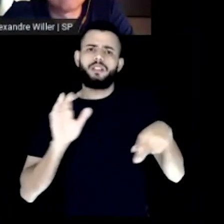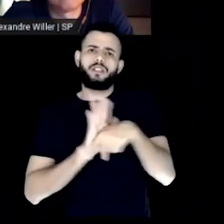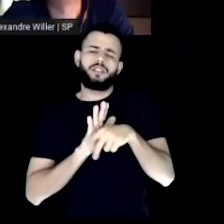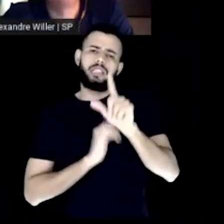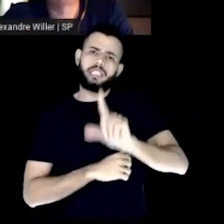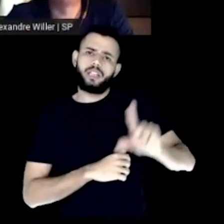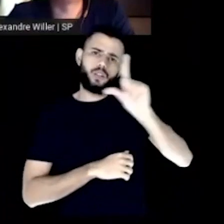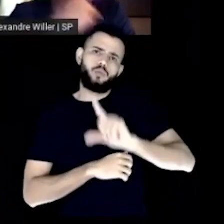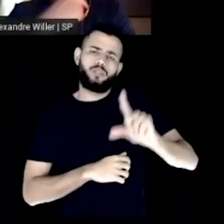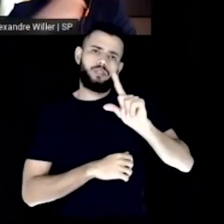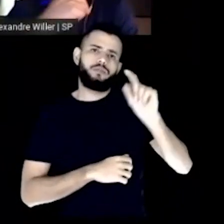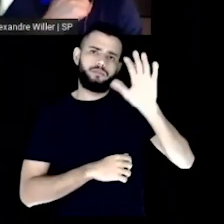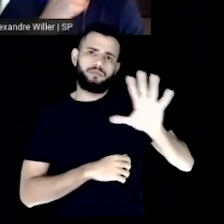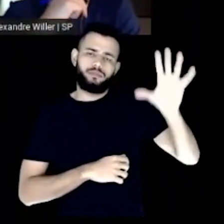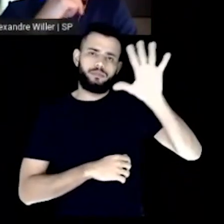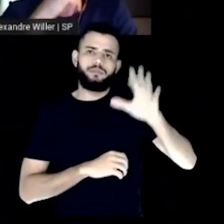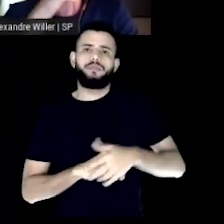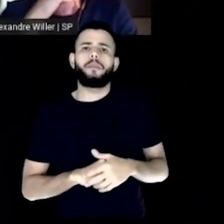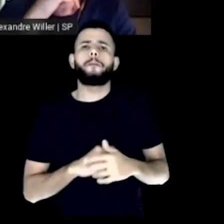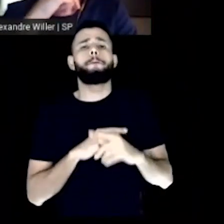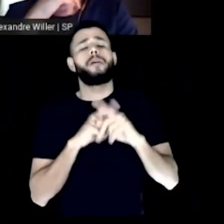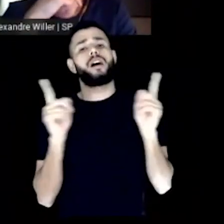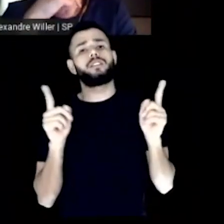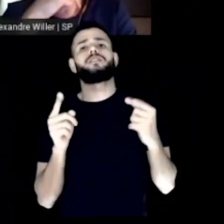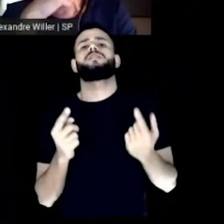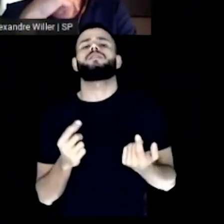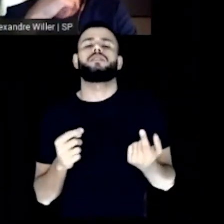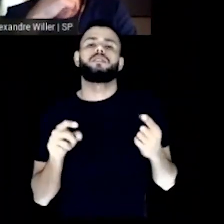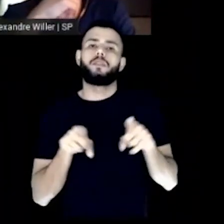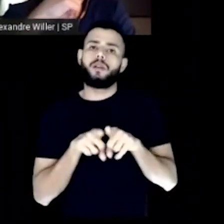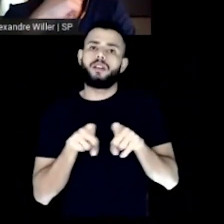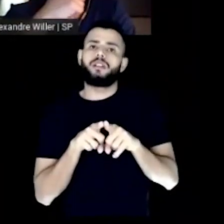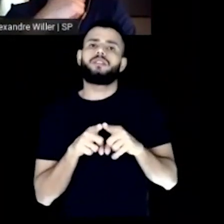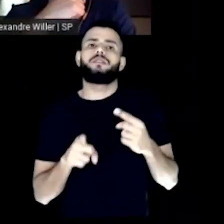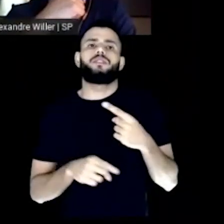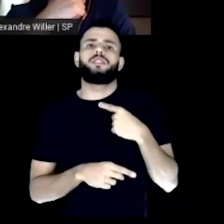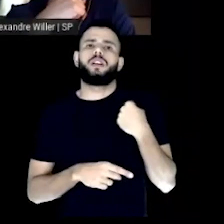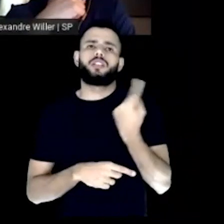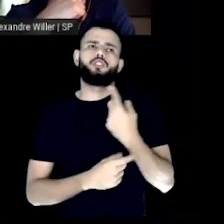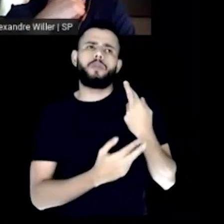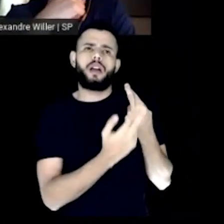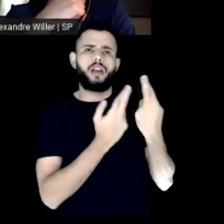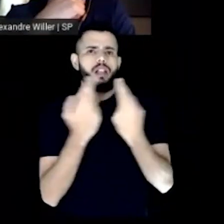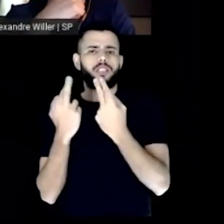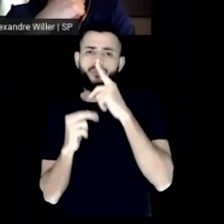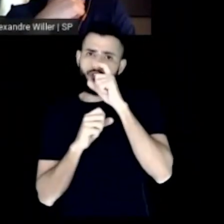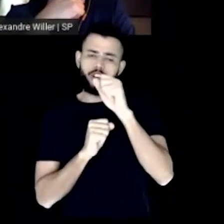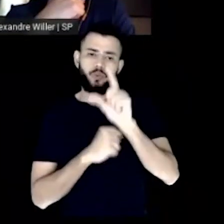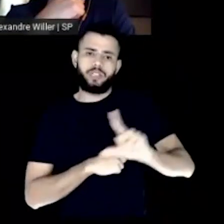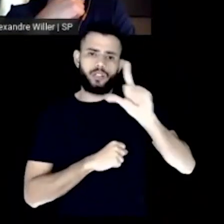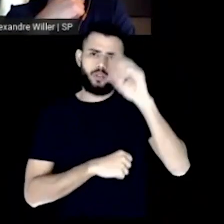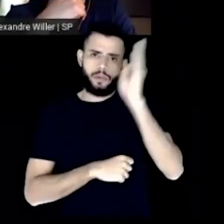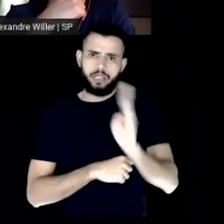esses cânones da literatura ocidental nesse sentido. Só que, ao mesmo tempo, né, também tem uma relação